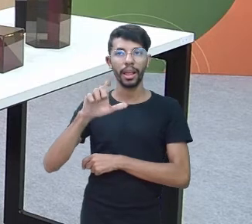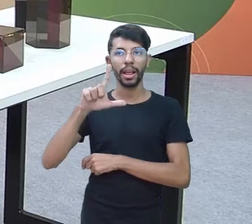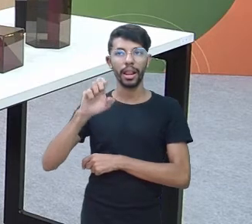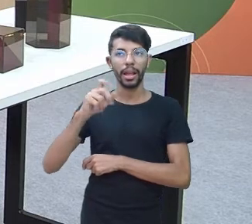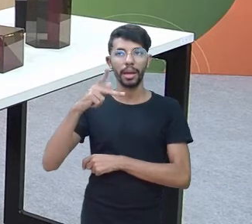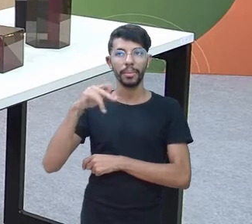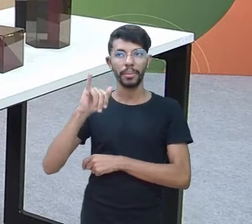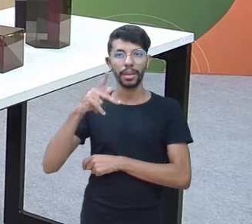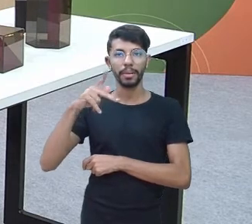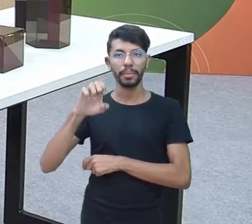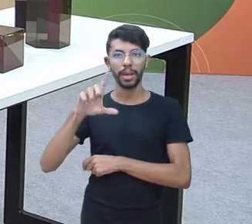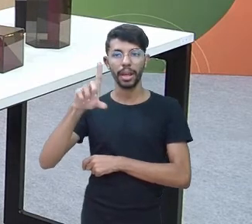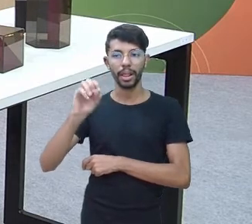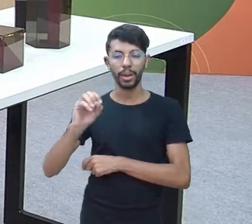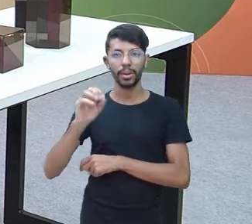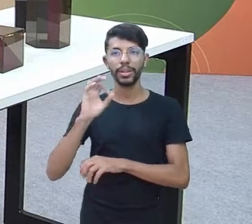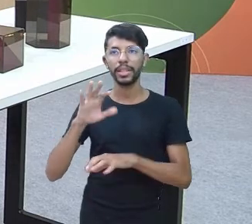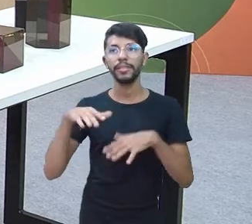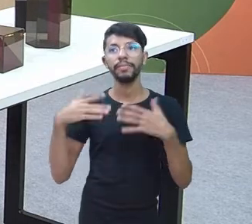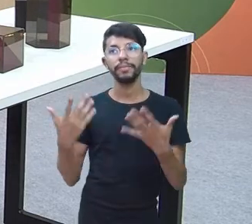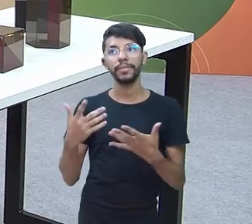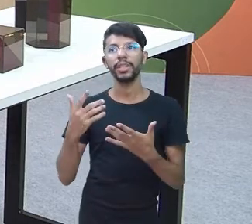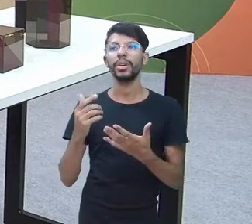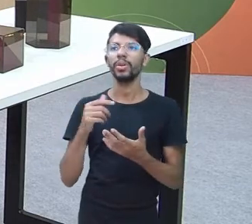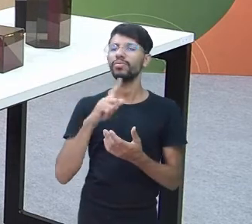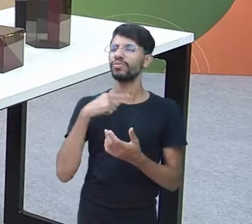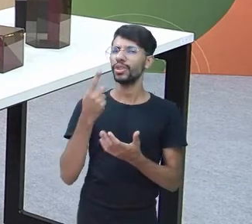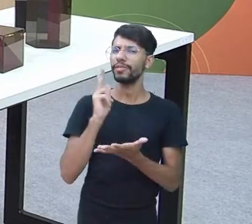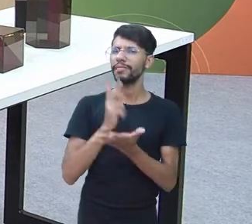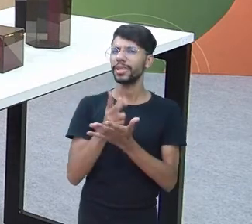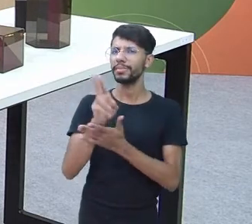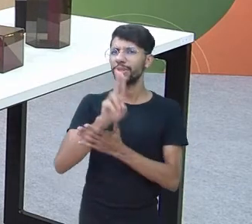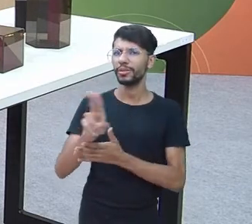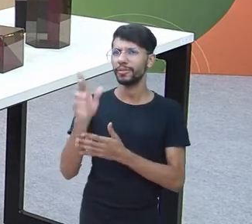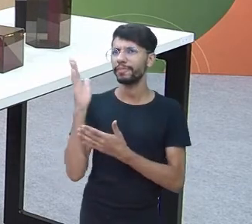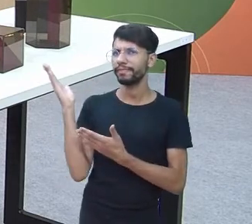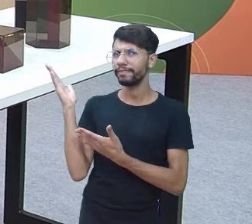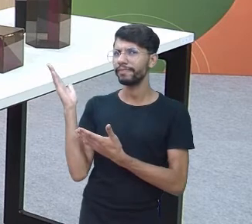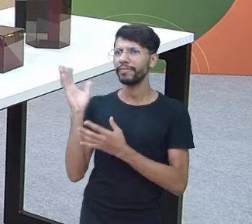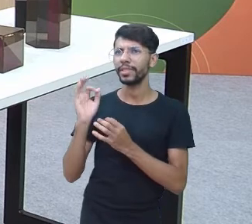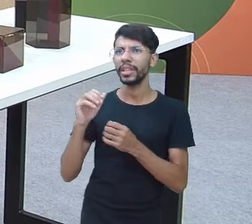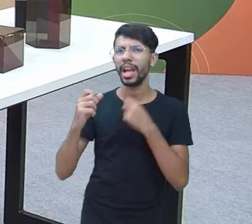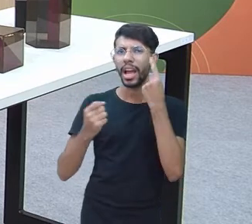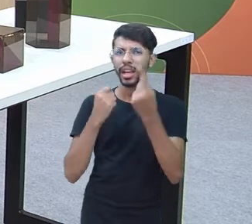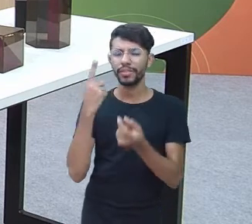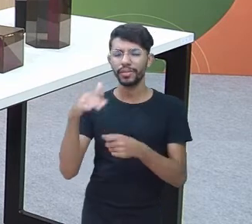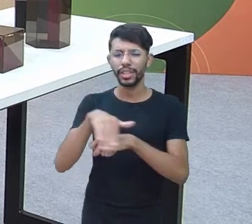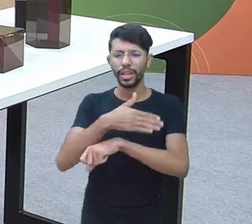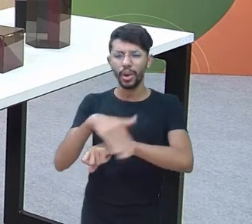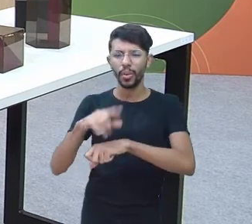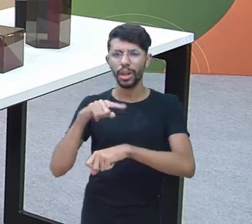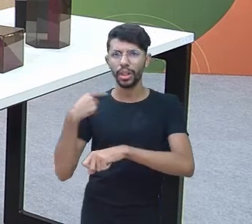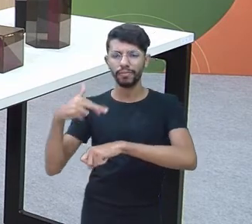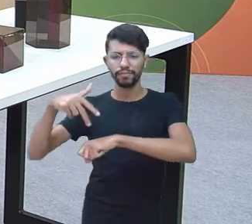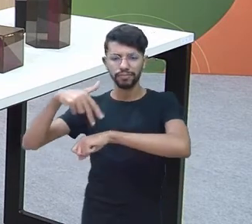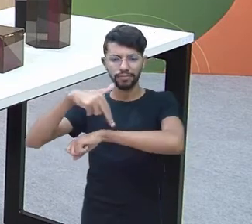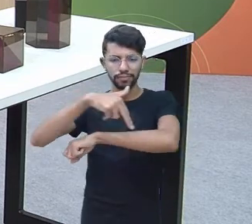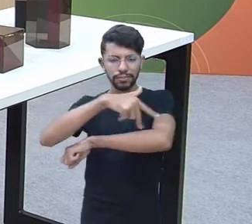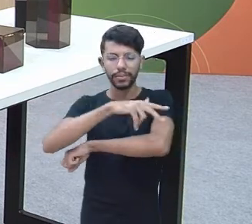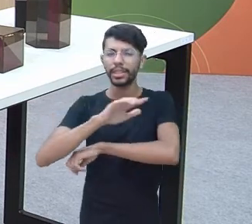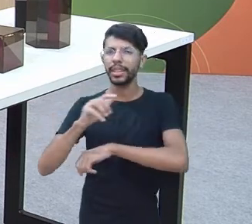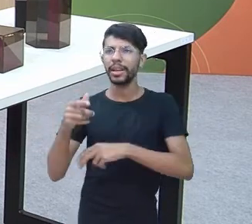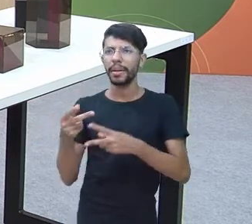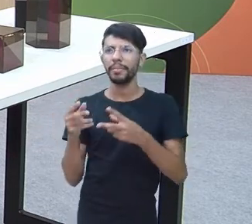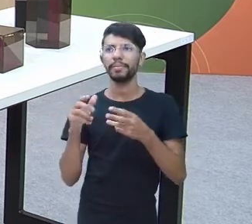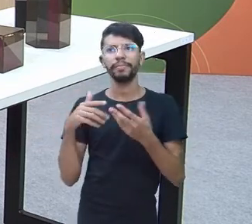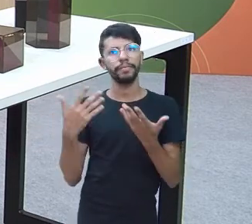fazer, porque a gente já fala dessa forma desde sempre, até mesmo na rua, quando a gente caminha. Vê como a gente está envolvendo